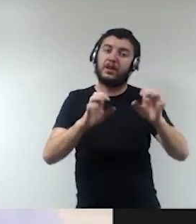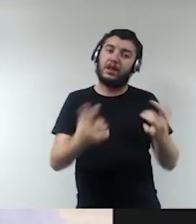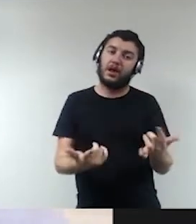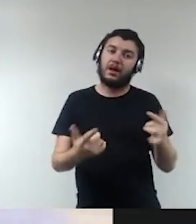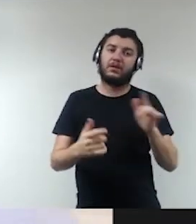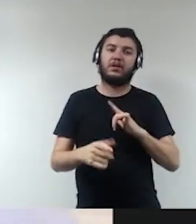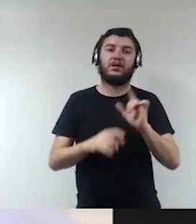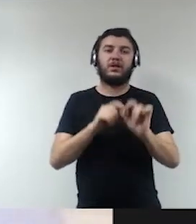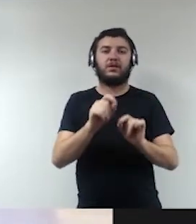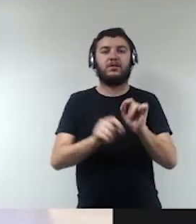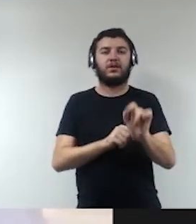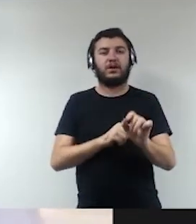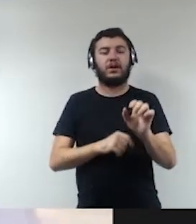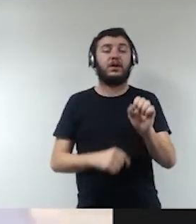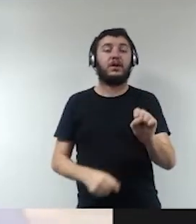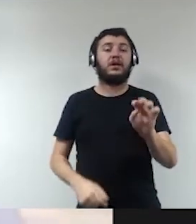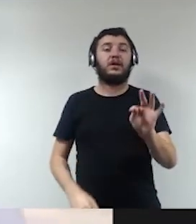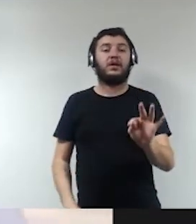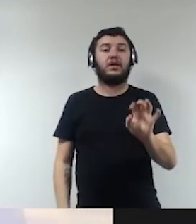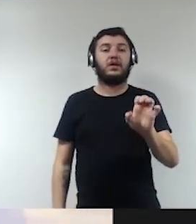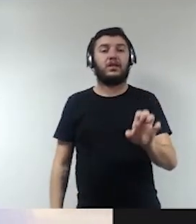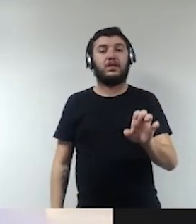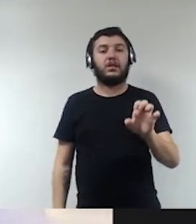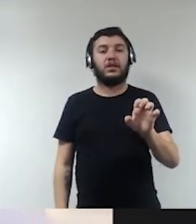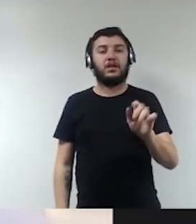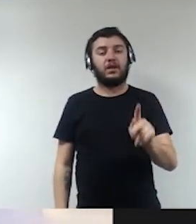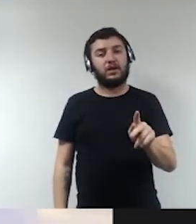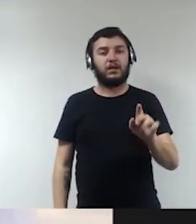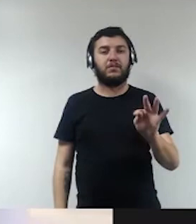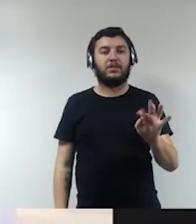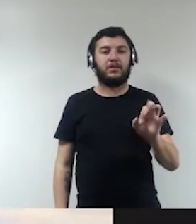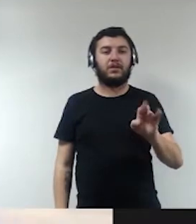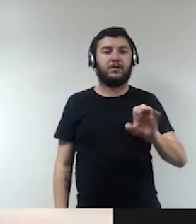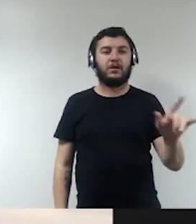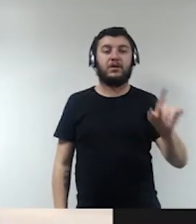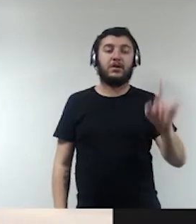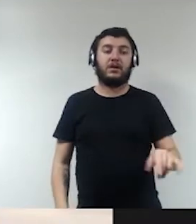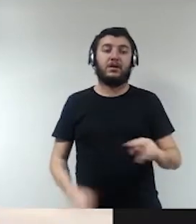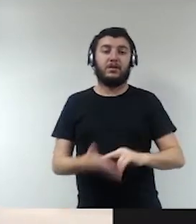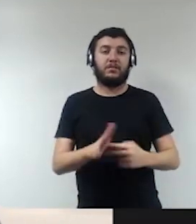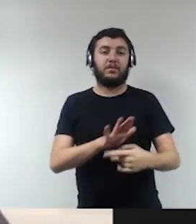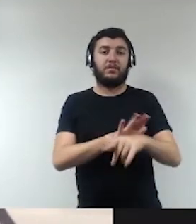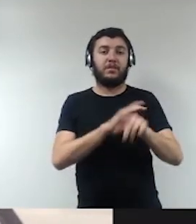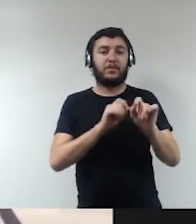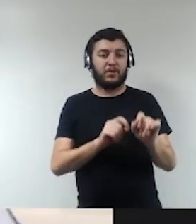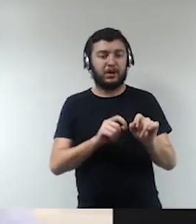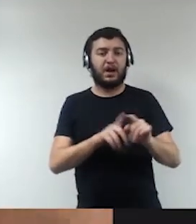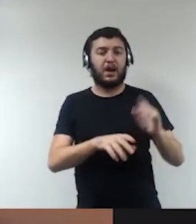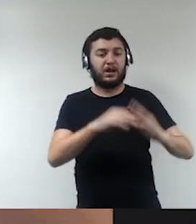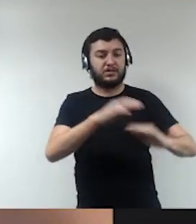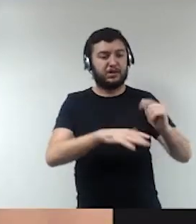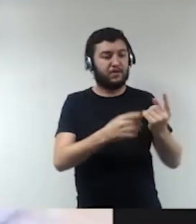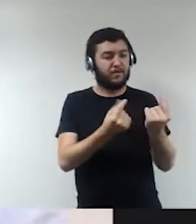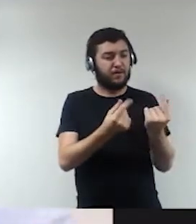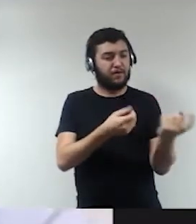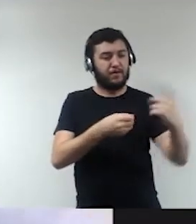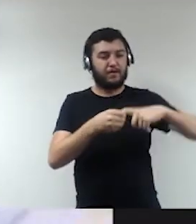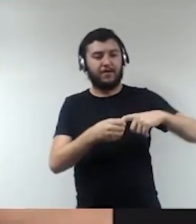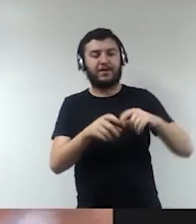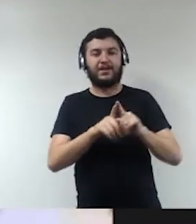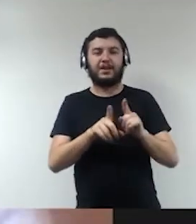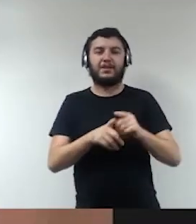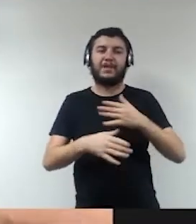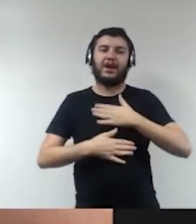o stay period, a suspensão das ações que contra a recuperanda correm. E, com isso, tenha o